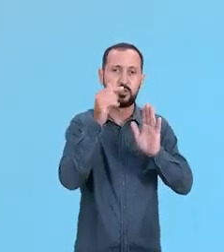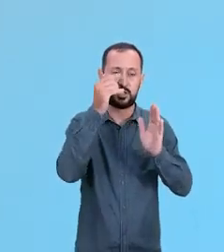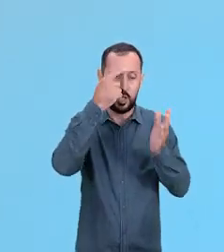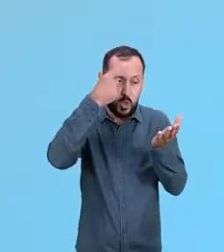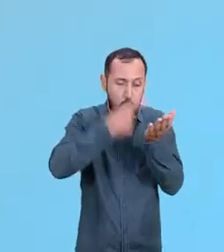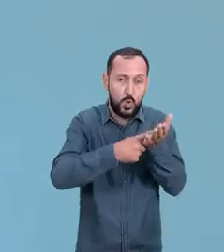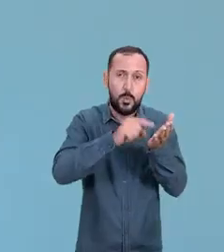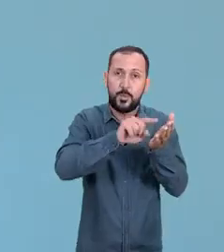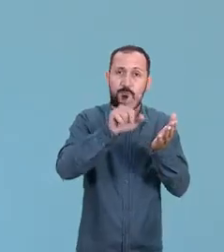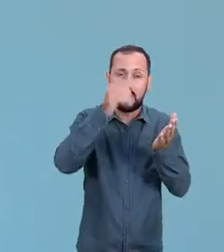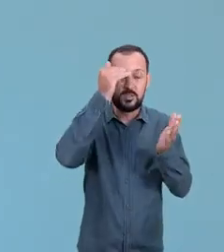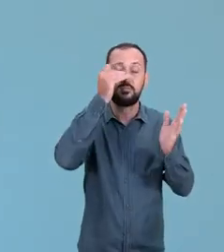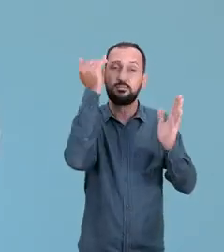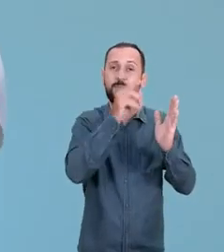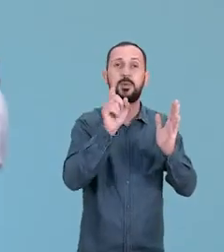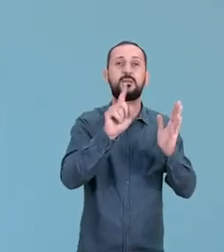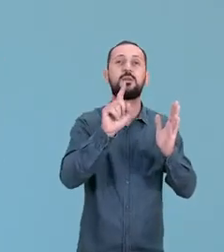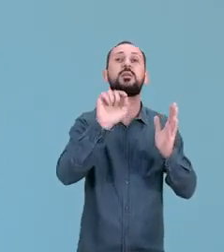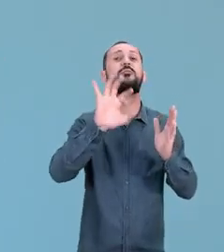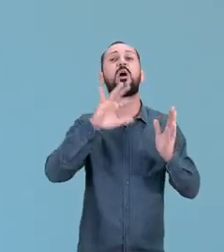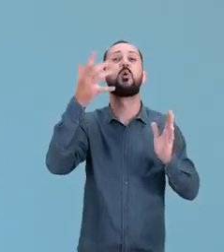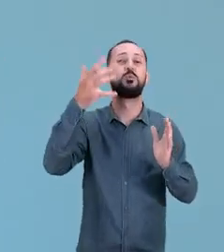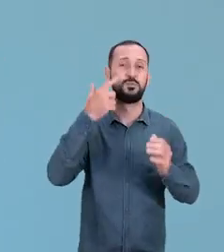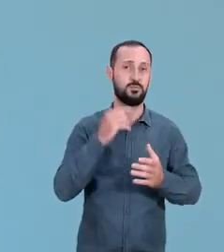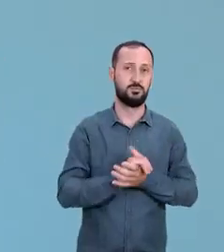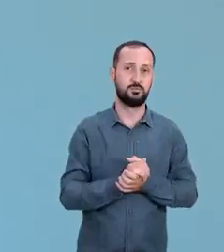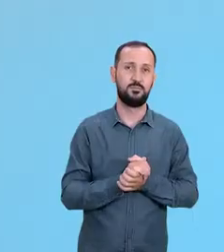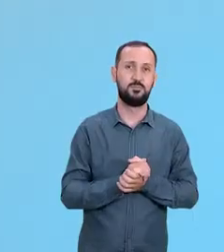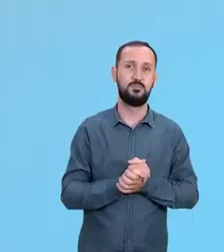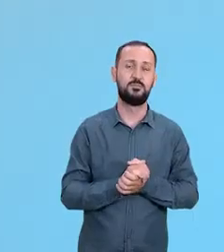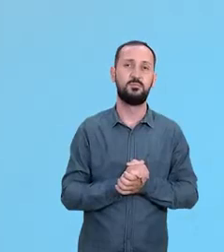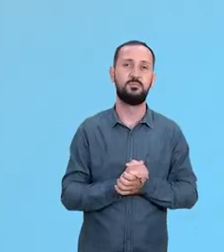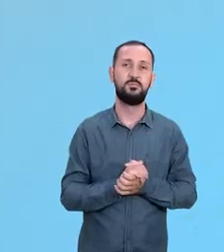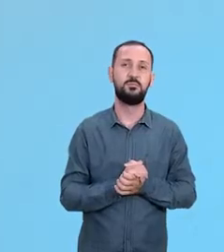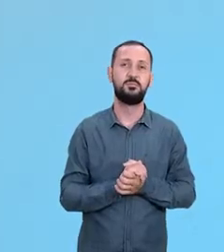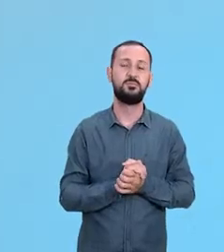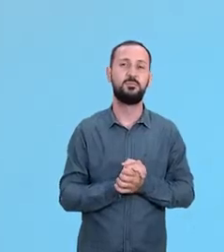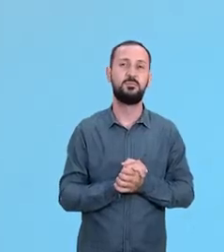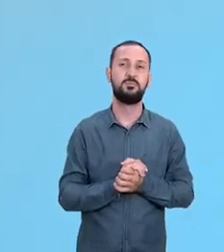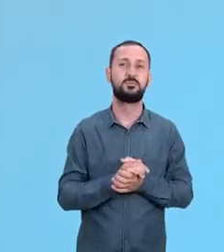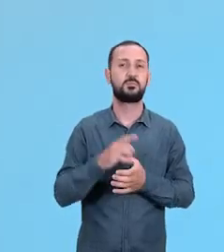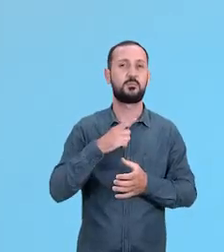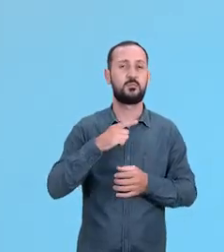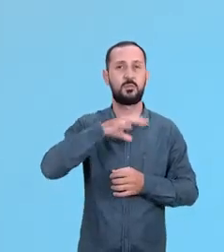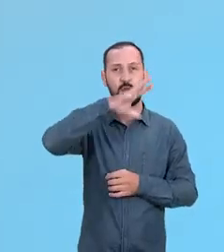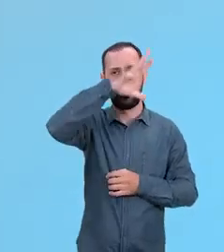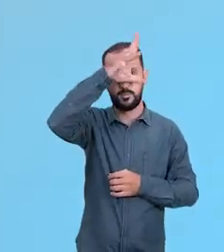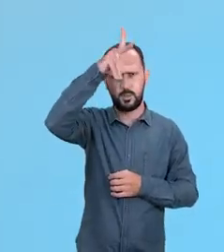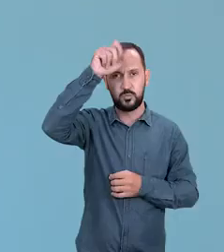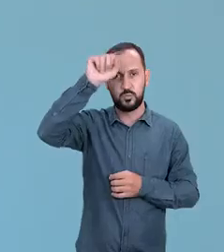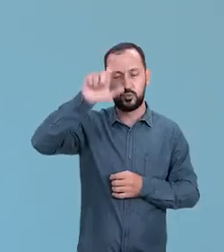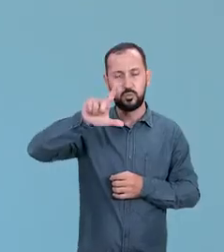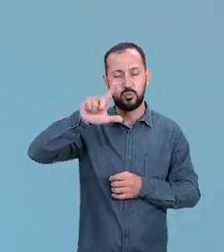foi pactuado, o que é que acontece? Né? Nós temos, Mato